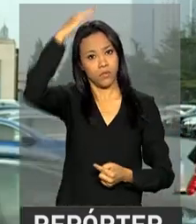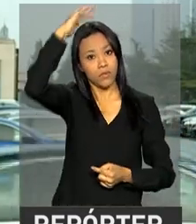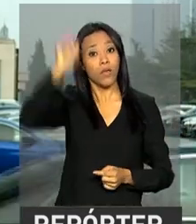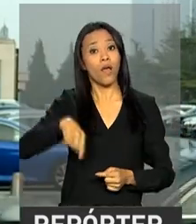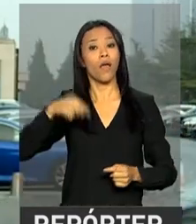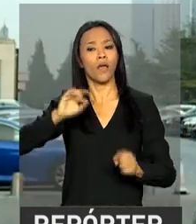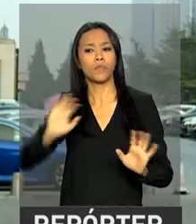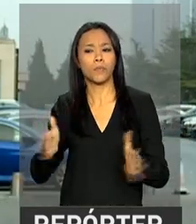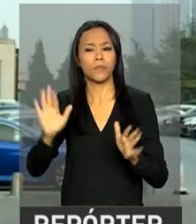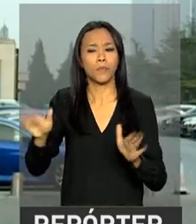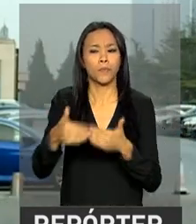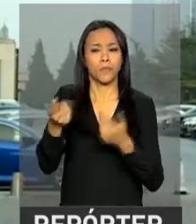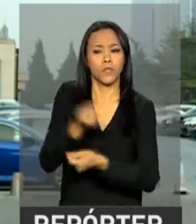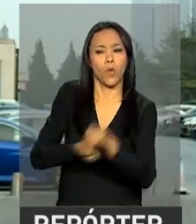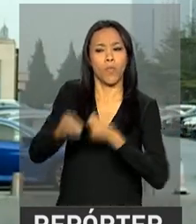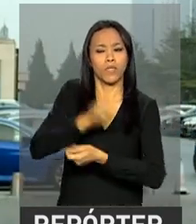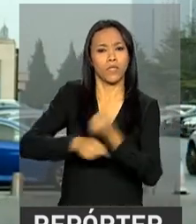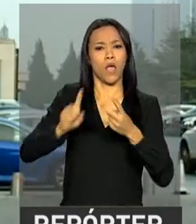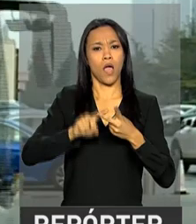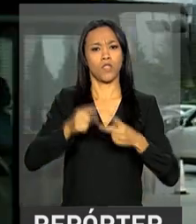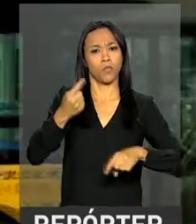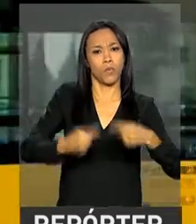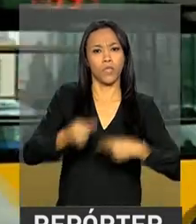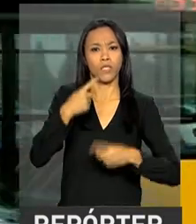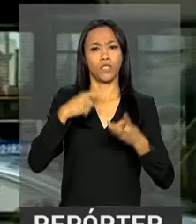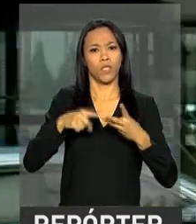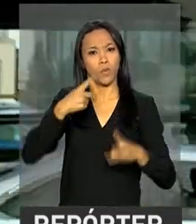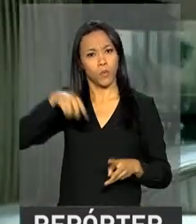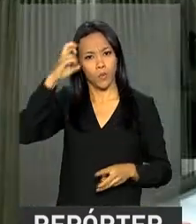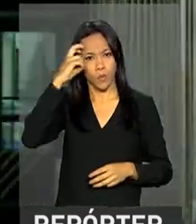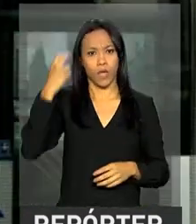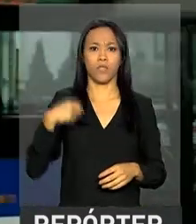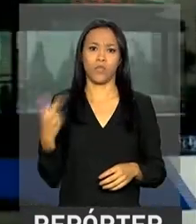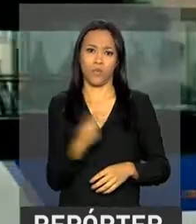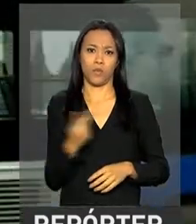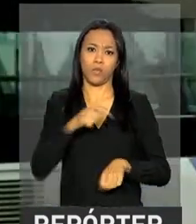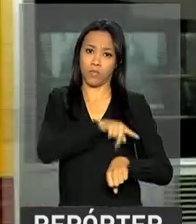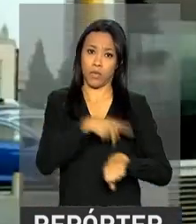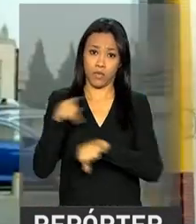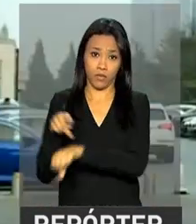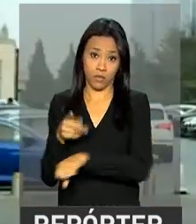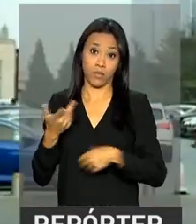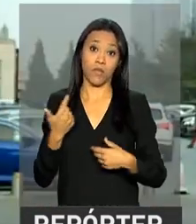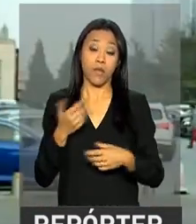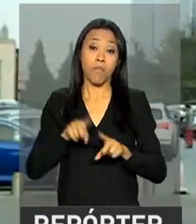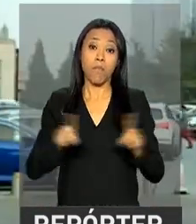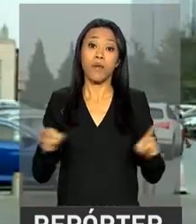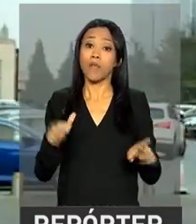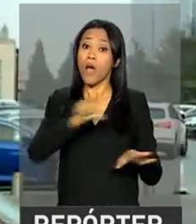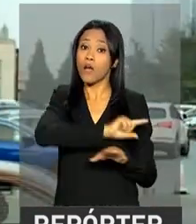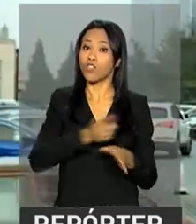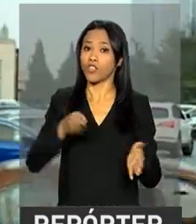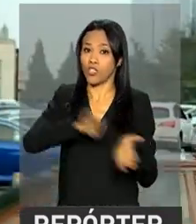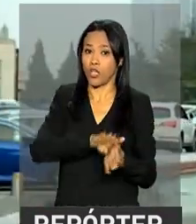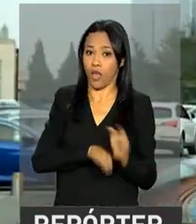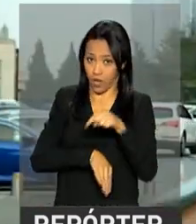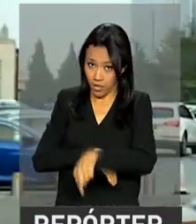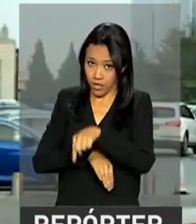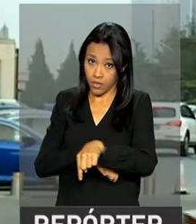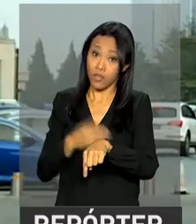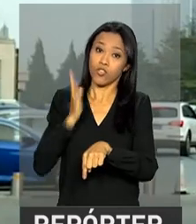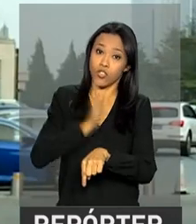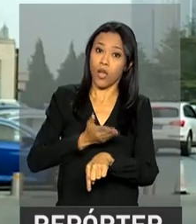as relações comerciais, políticas e culturais entre os países. Mas ainda antes de chegar à China, a viagem internacional